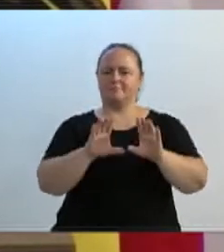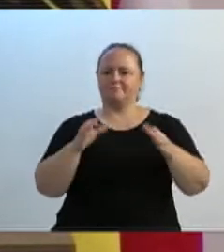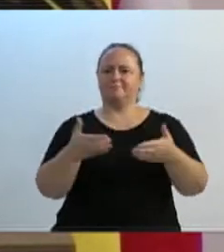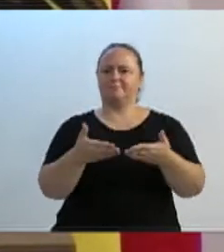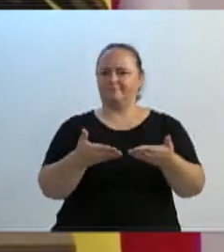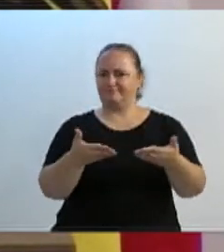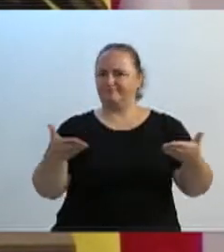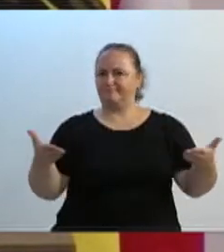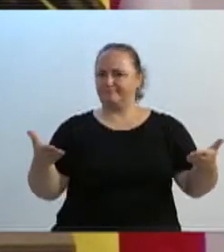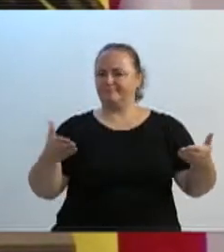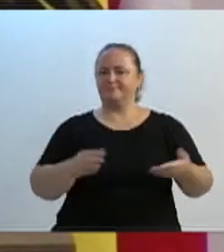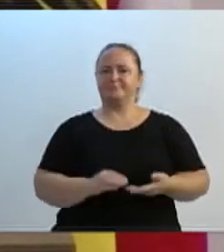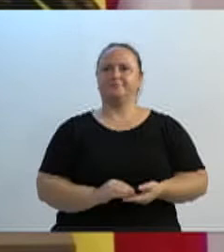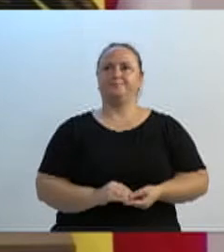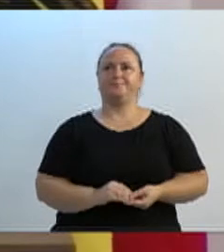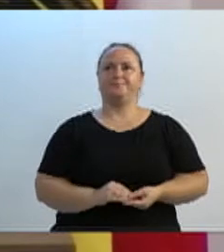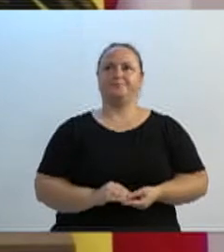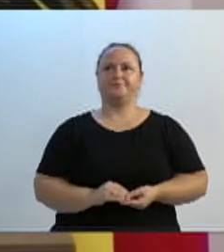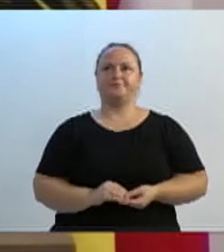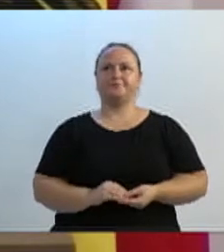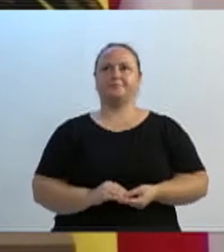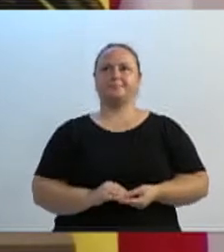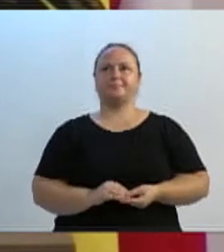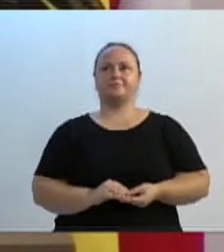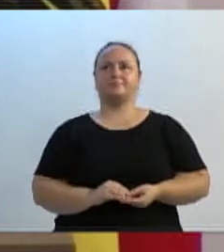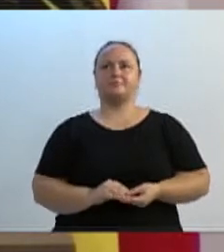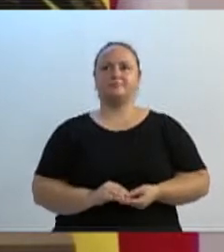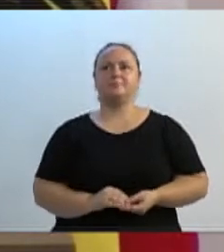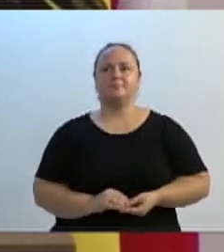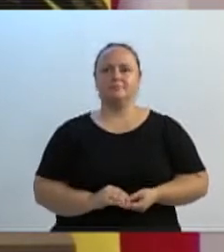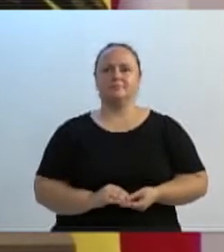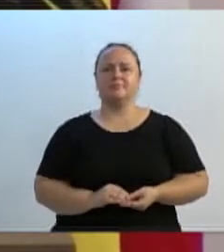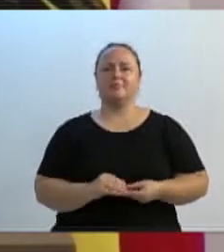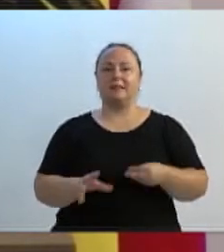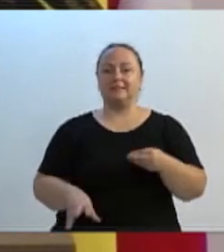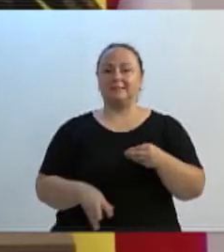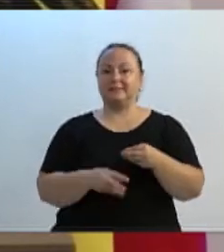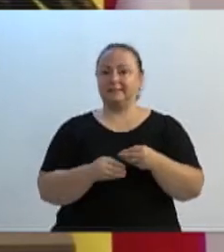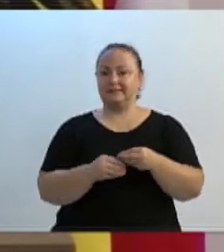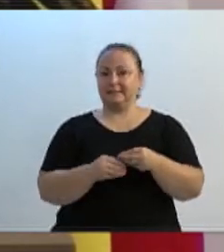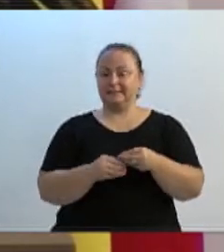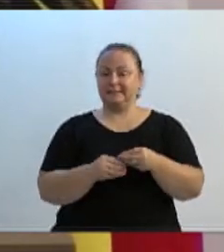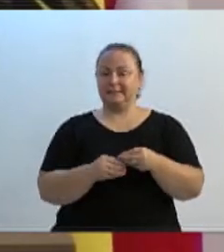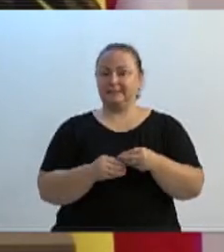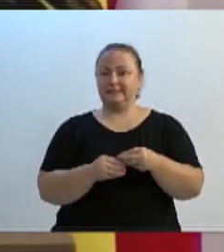comunidade. Eu acho que está no acréscimo, vereador.